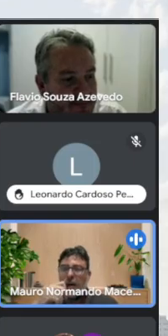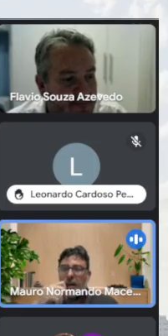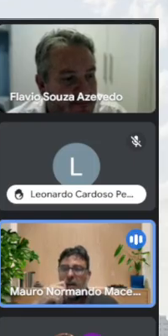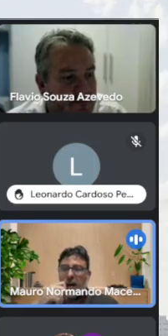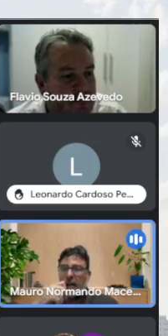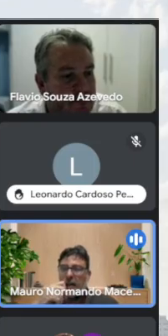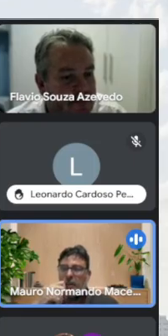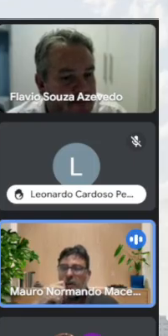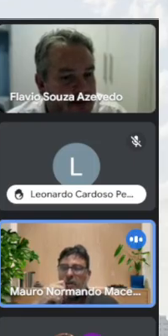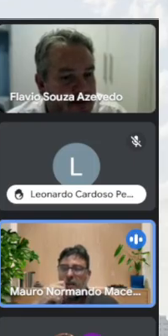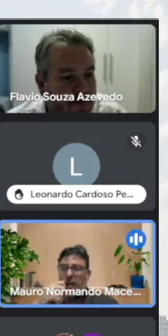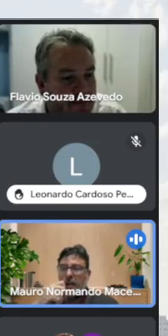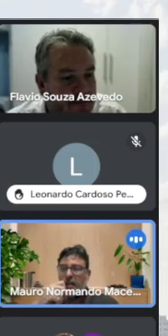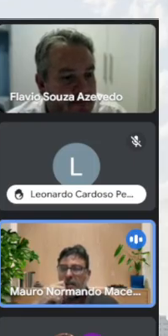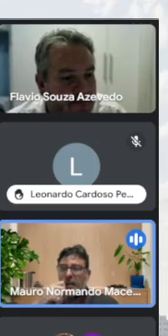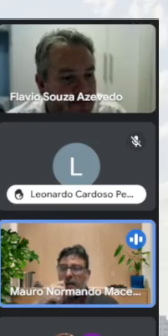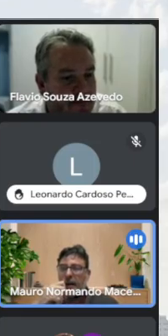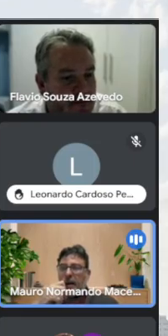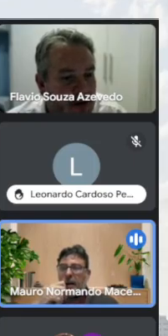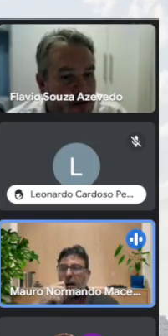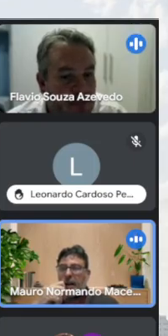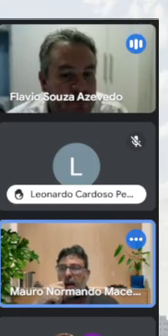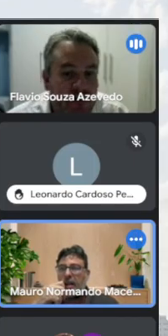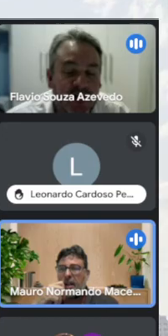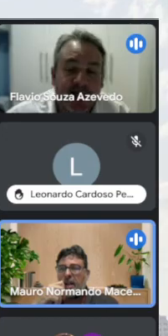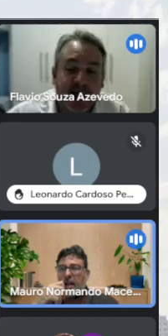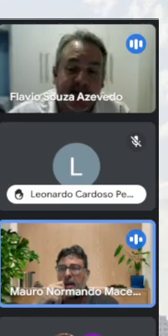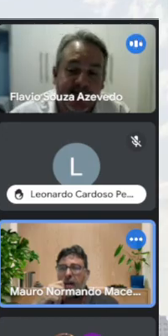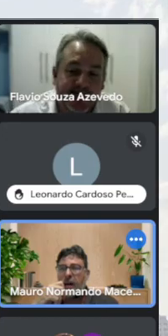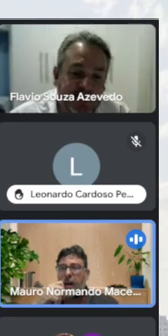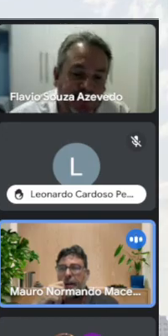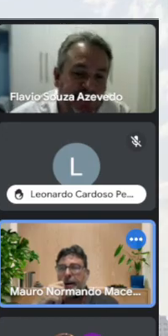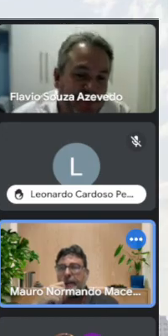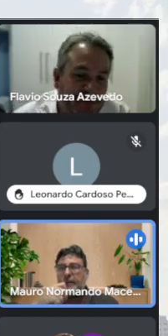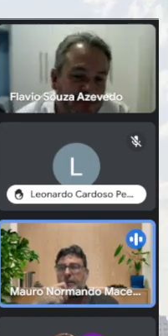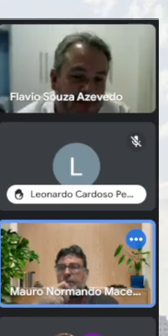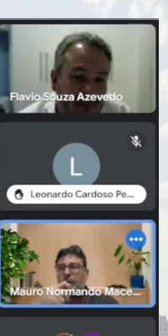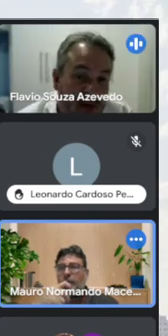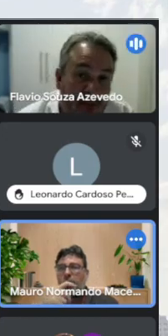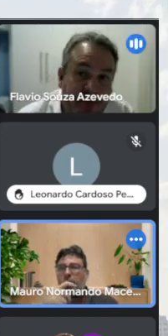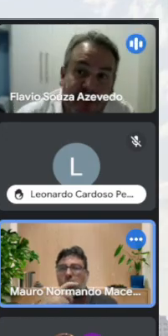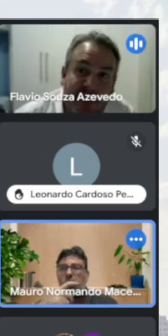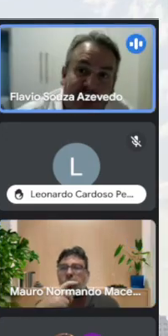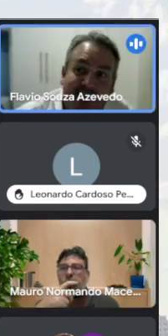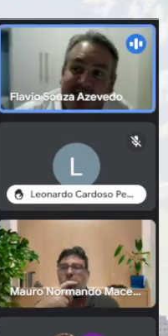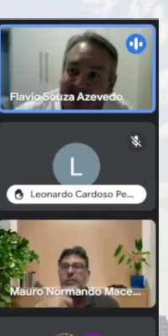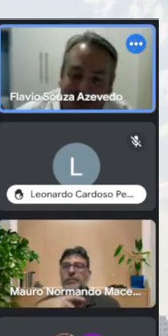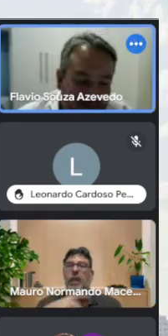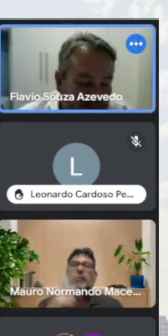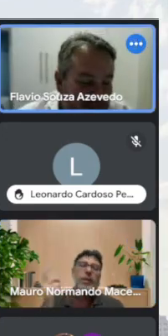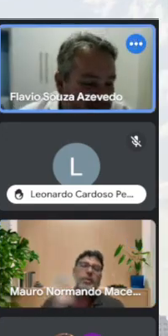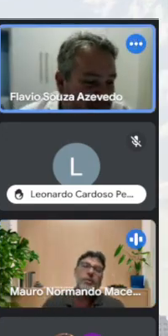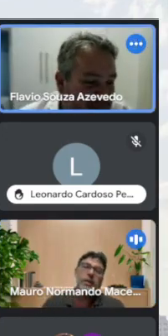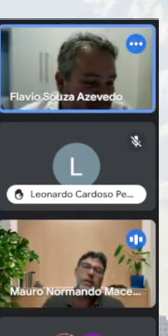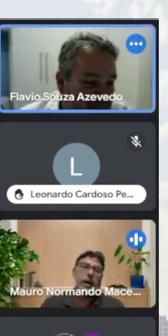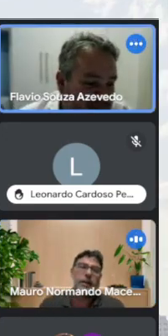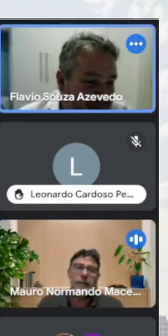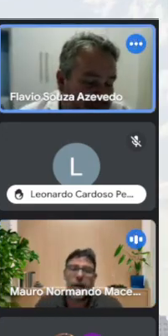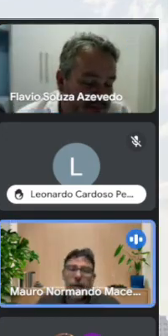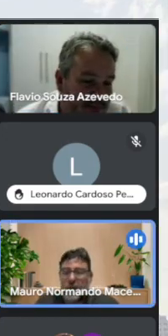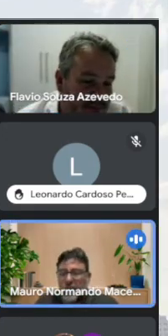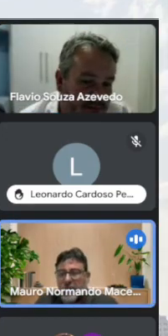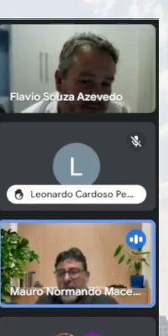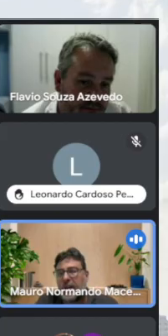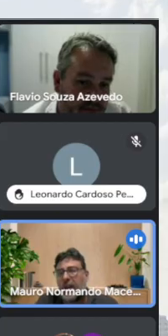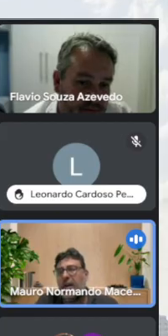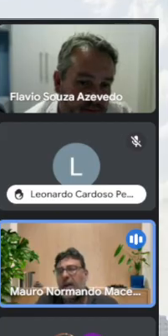né, mal planejada, tem pouca vegetação, né? Mal aproveitada, né? Mal aproveitada, né? Mal aproveitada,